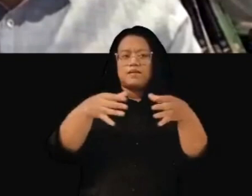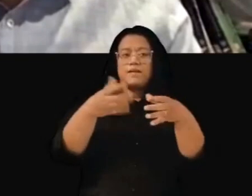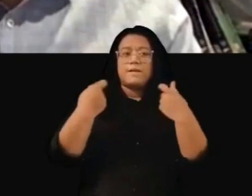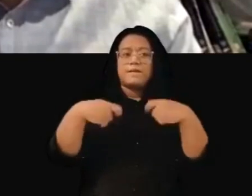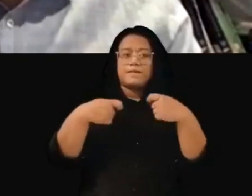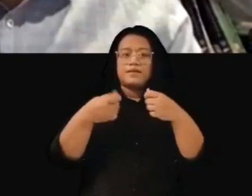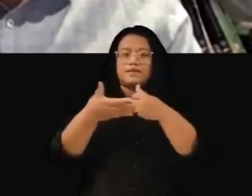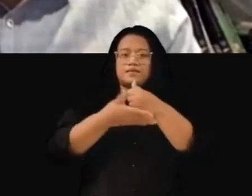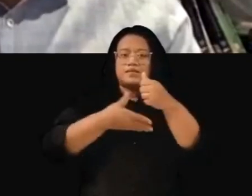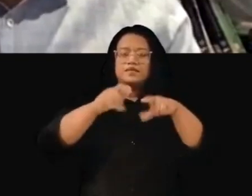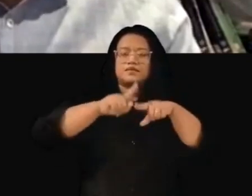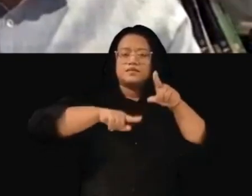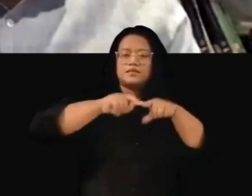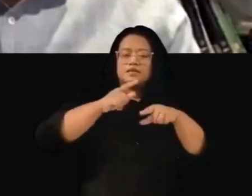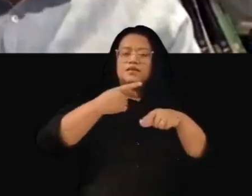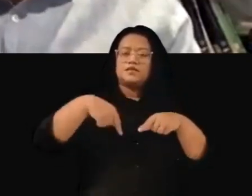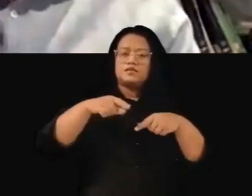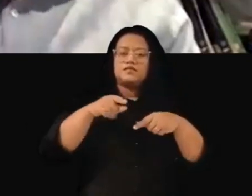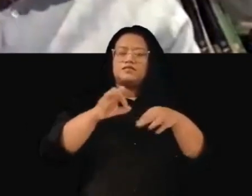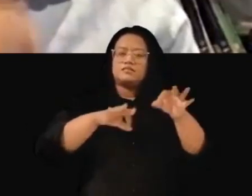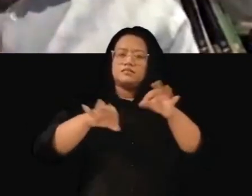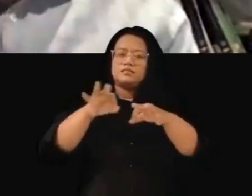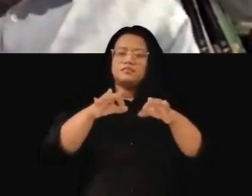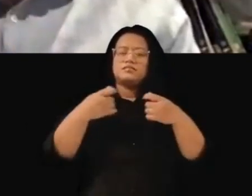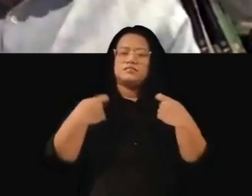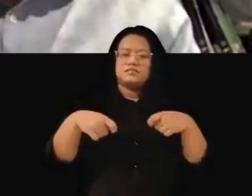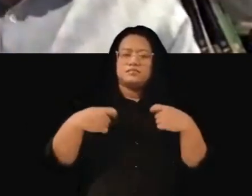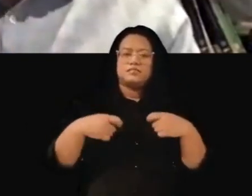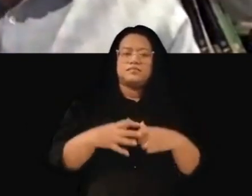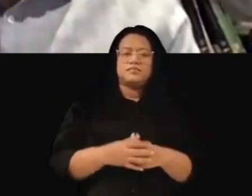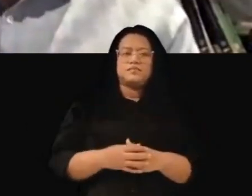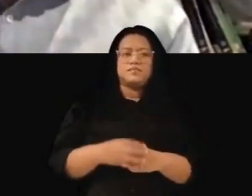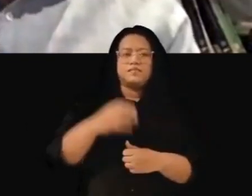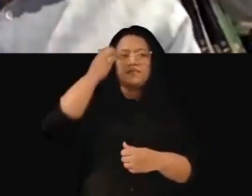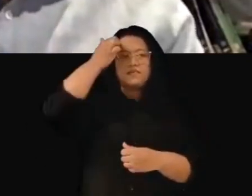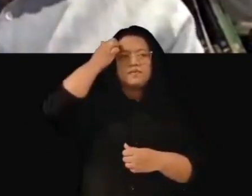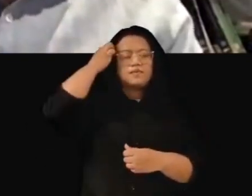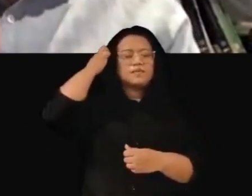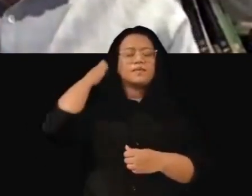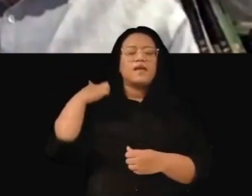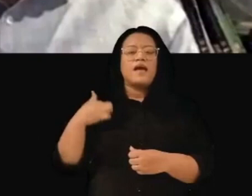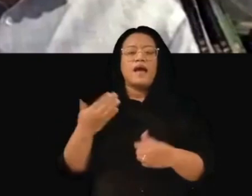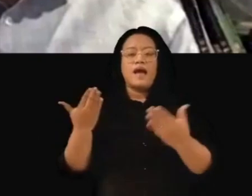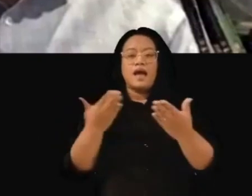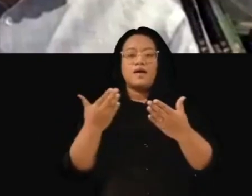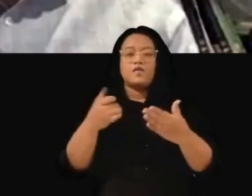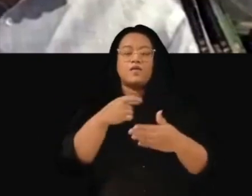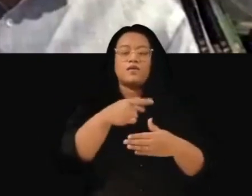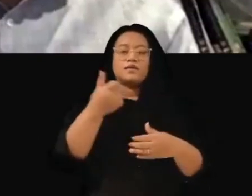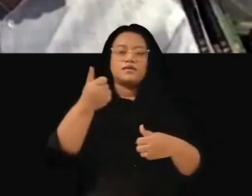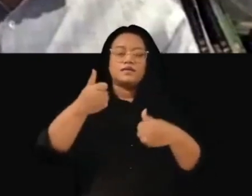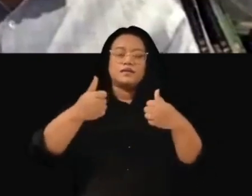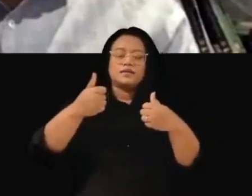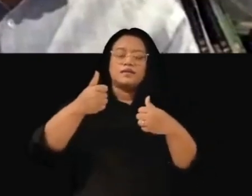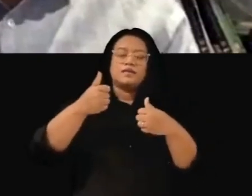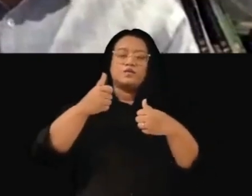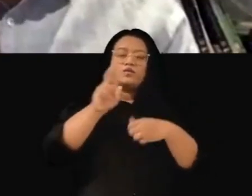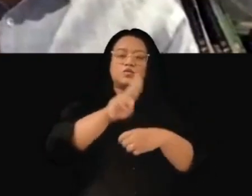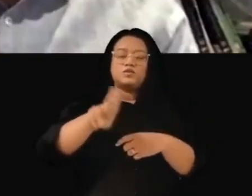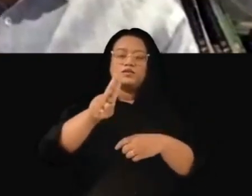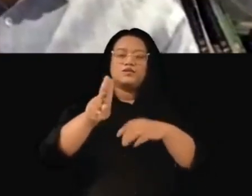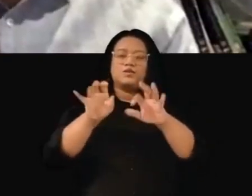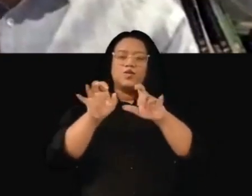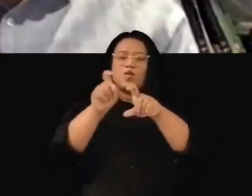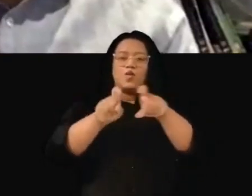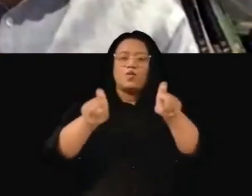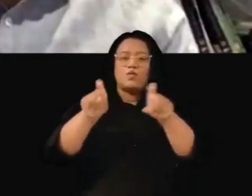nós vamos produzir as nossas necessidades, né? Eu estou aqui agora usando um instrumento eletrônico por meio de uma rede de computadores. tem